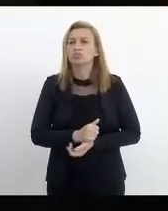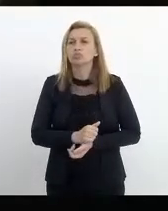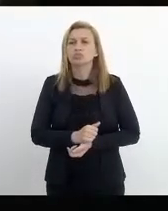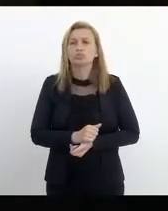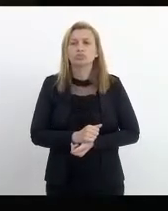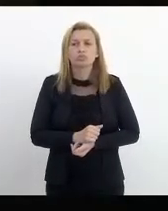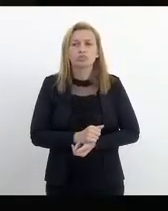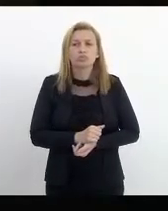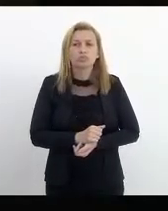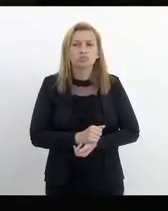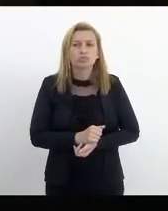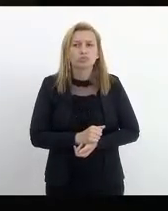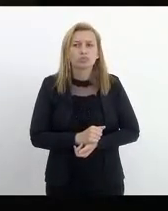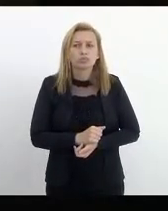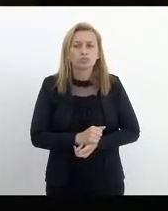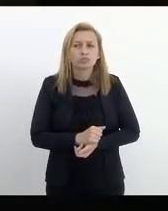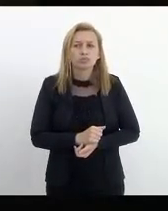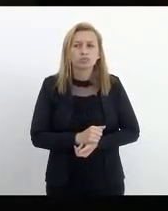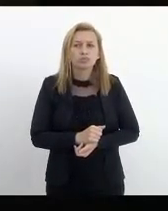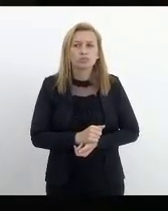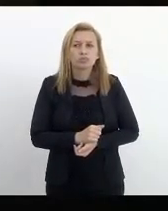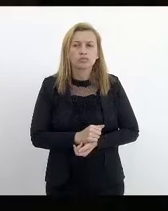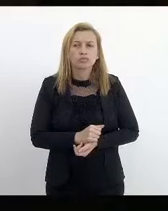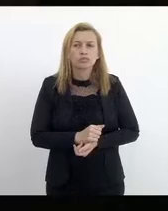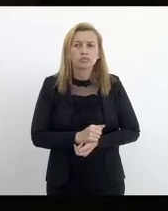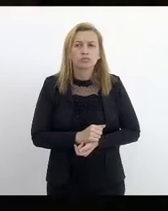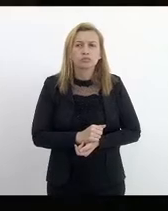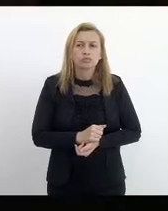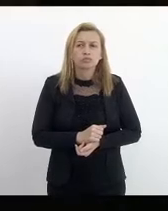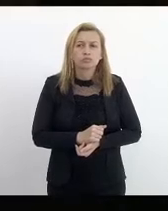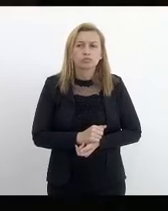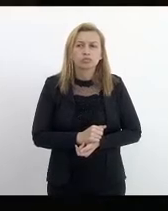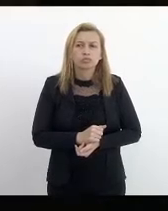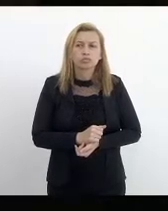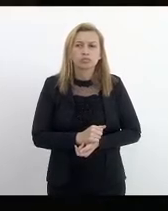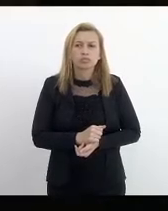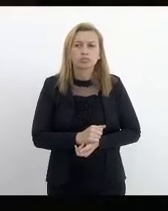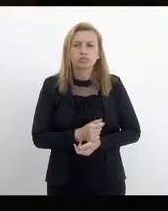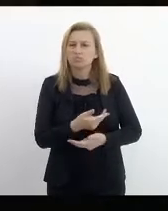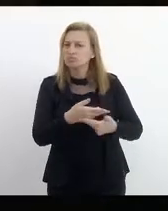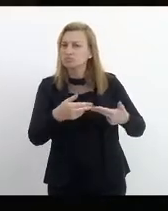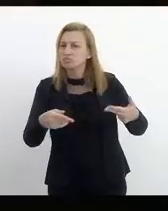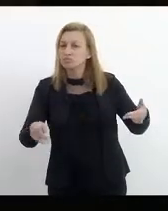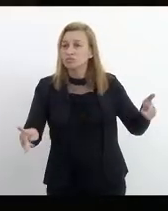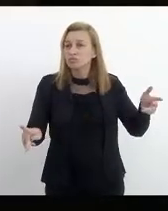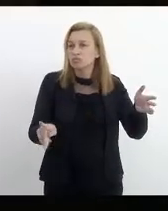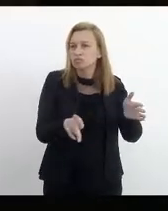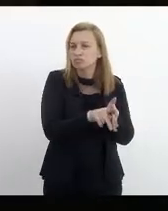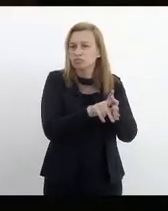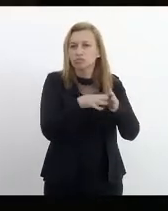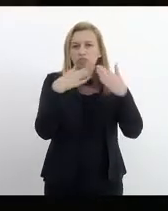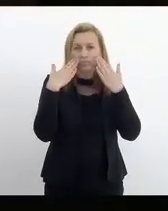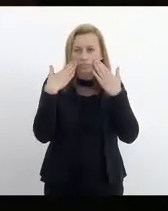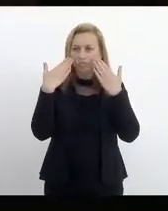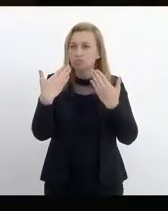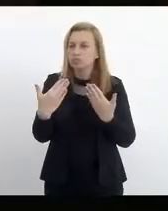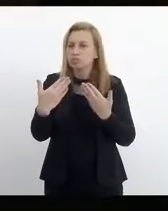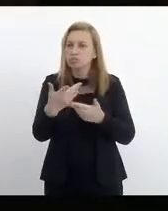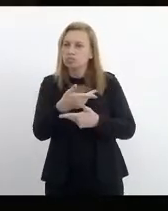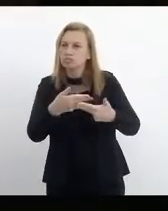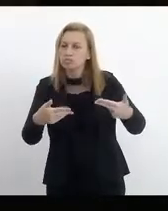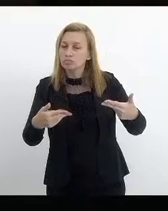as várias formas de projetos apresentados